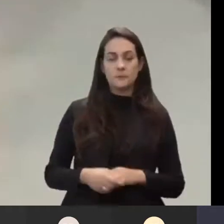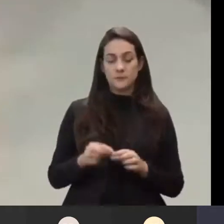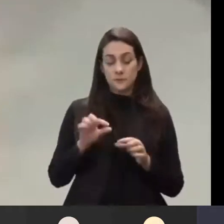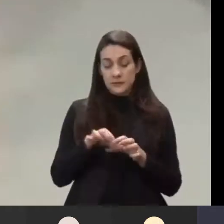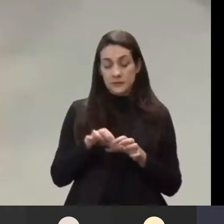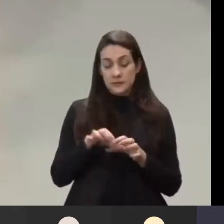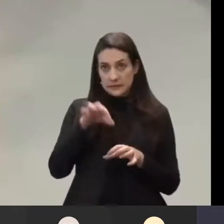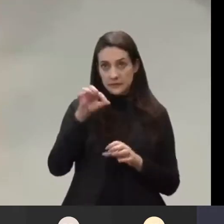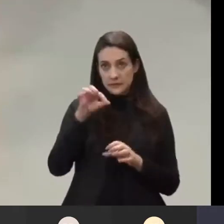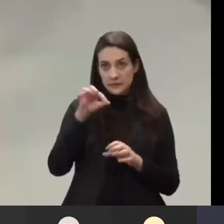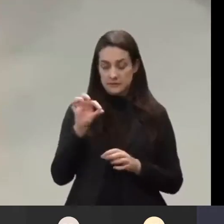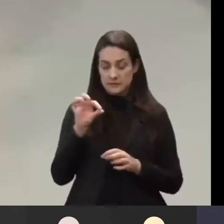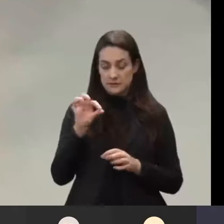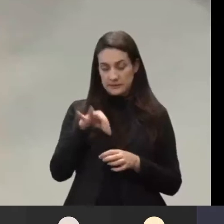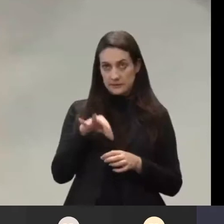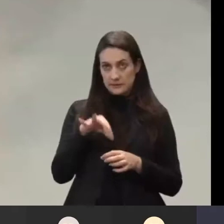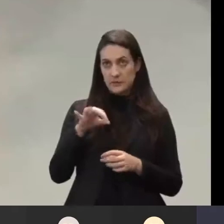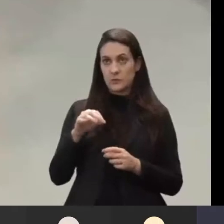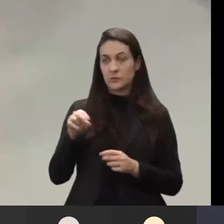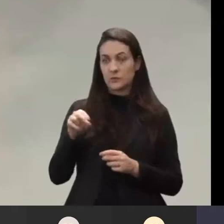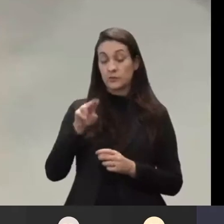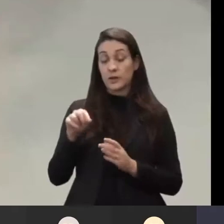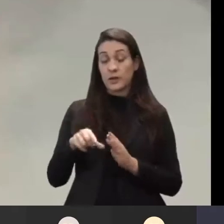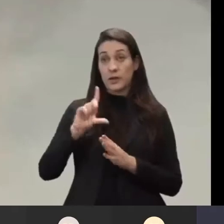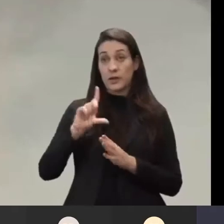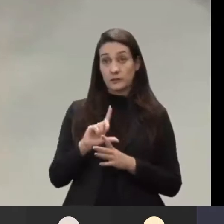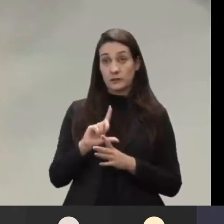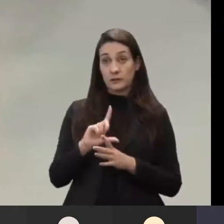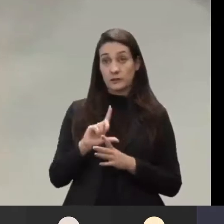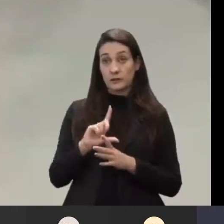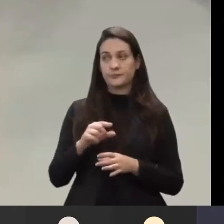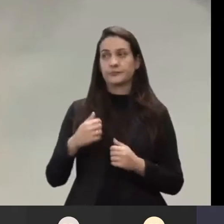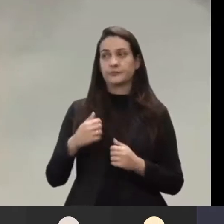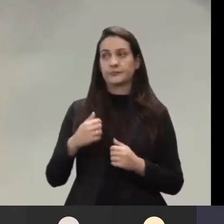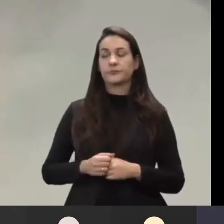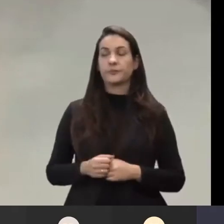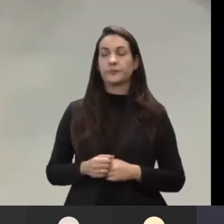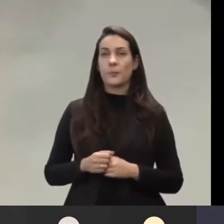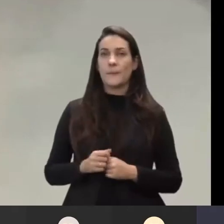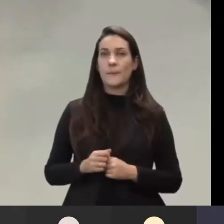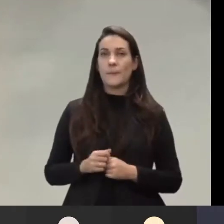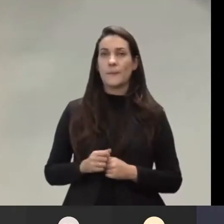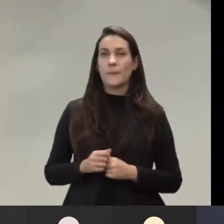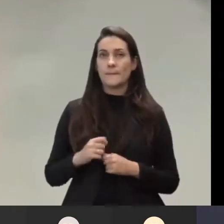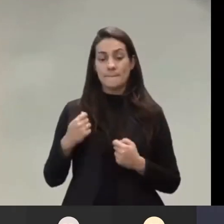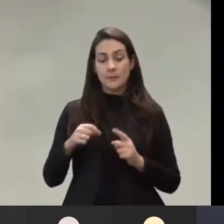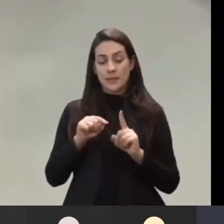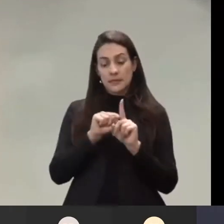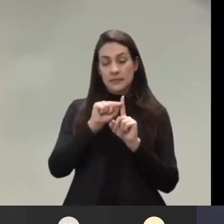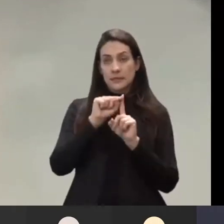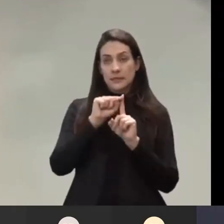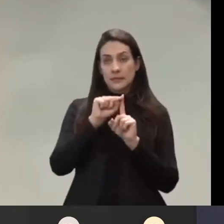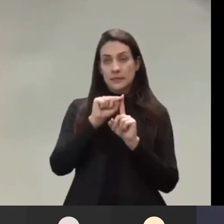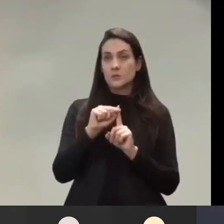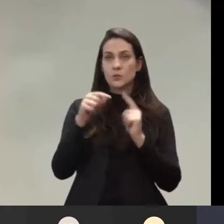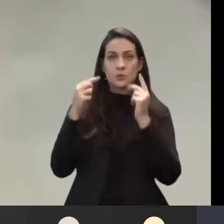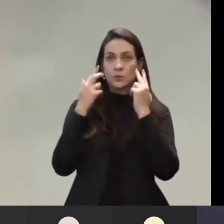Os discos de antibióticos também, antes de serem utilizados, é muito importante que eles tenham uma temperatura